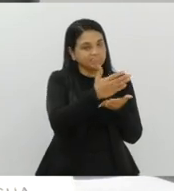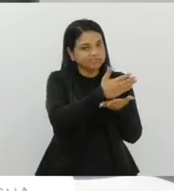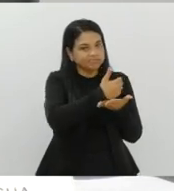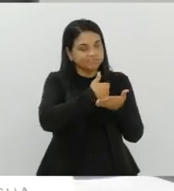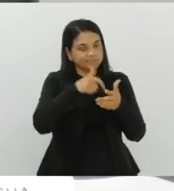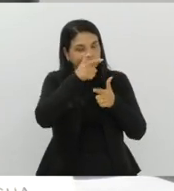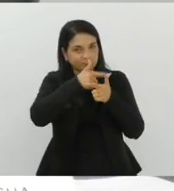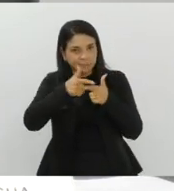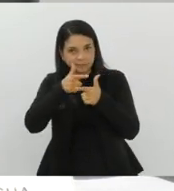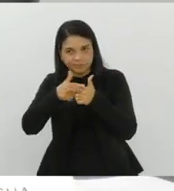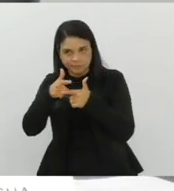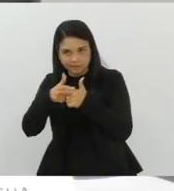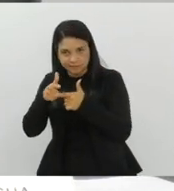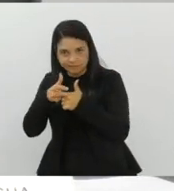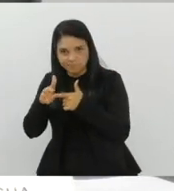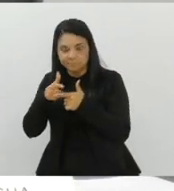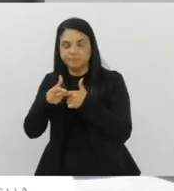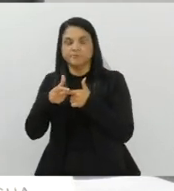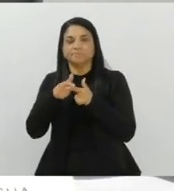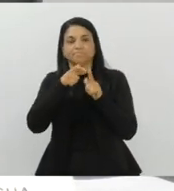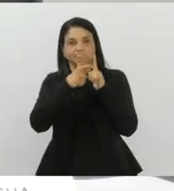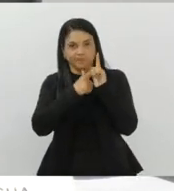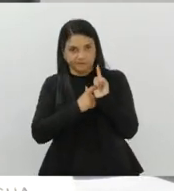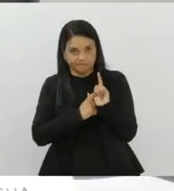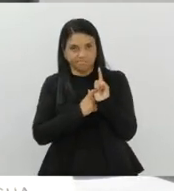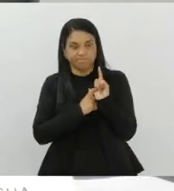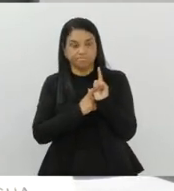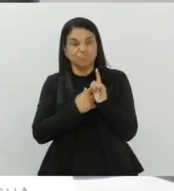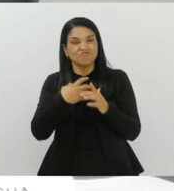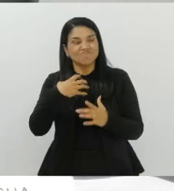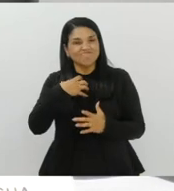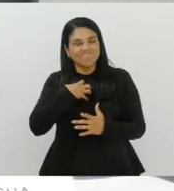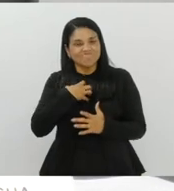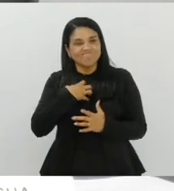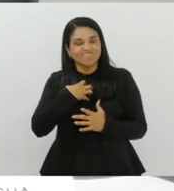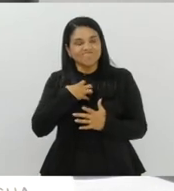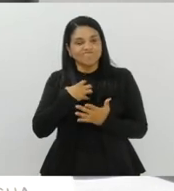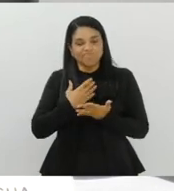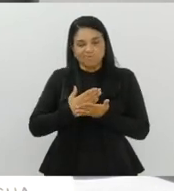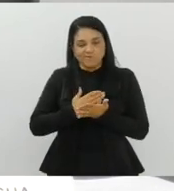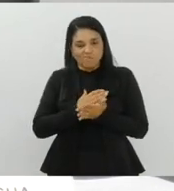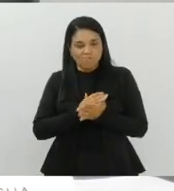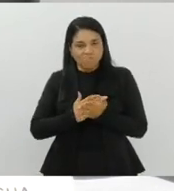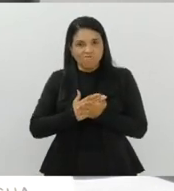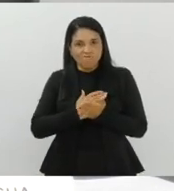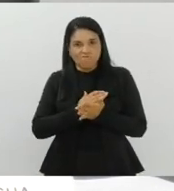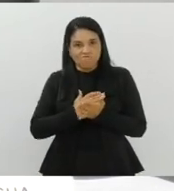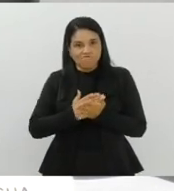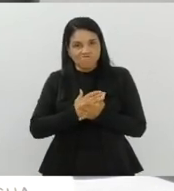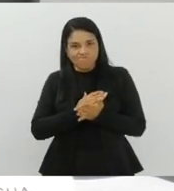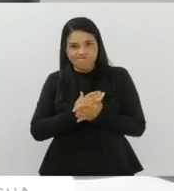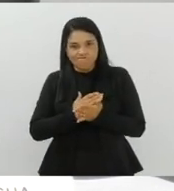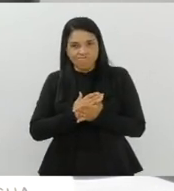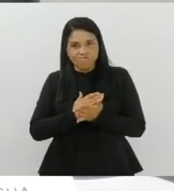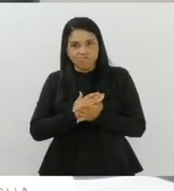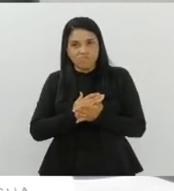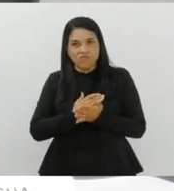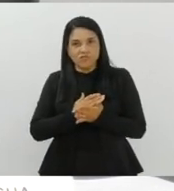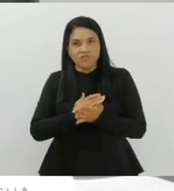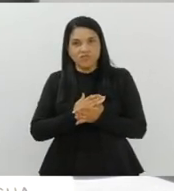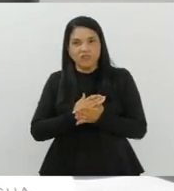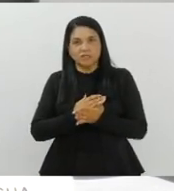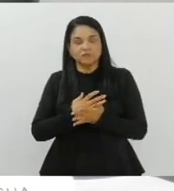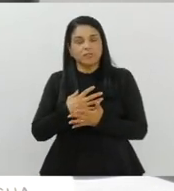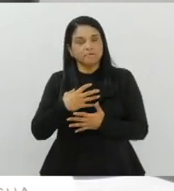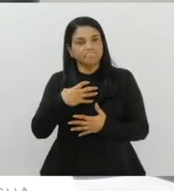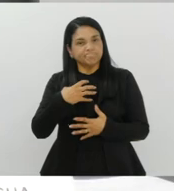essas pendências, né? Quero dizer que me sinto desconfortável nesse momento, né? Tenho maior